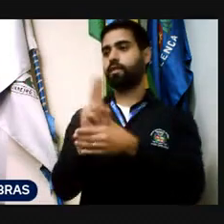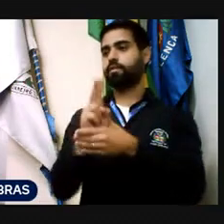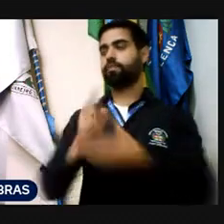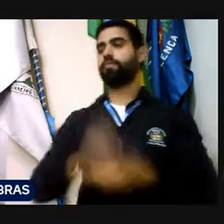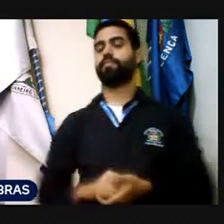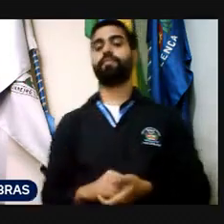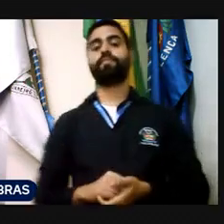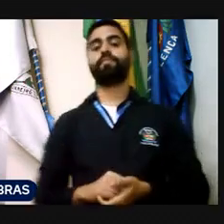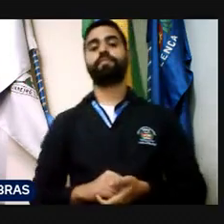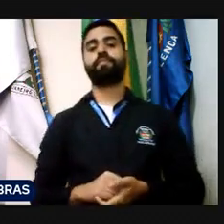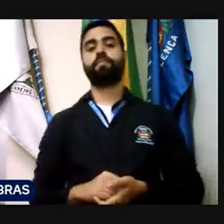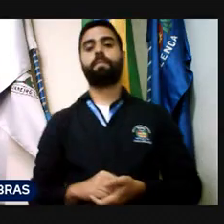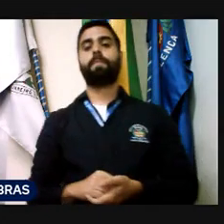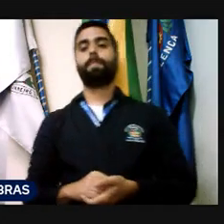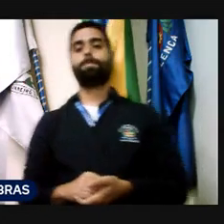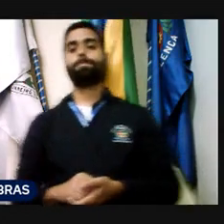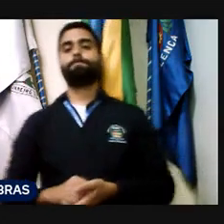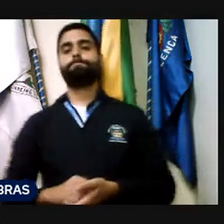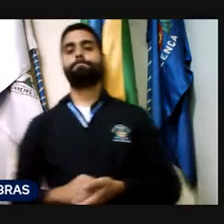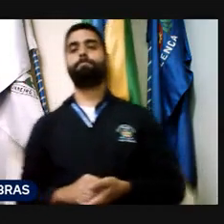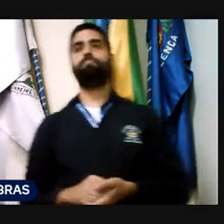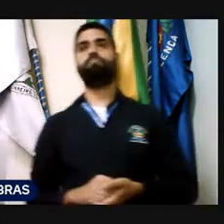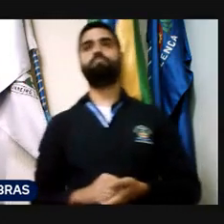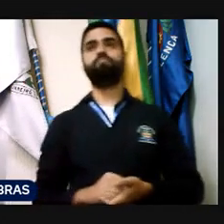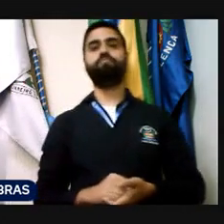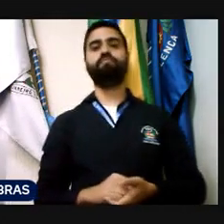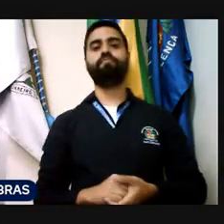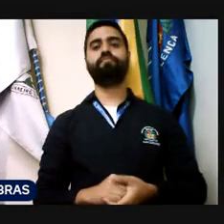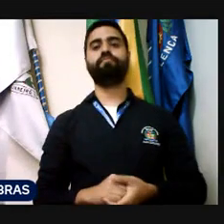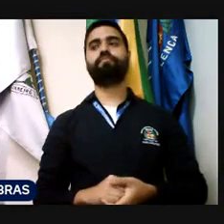votos de elevada estima e consideração.